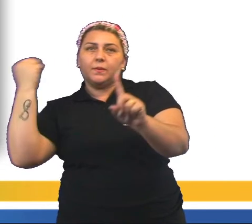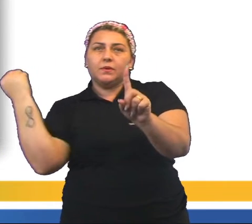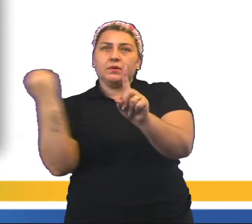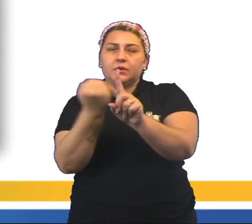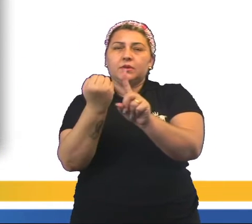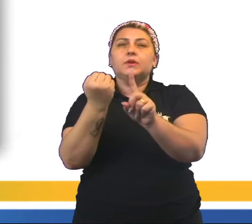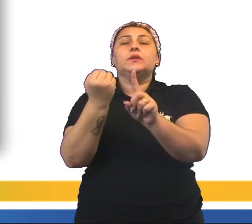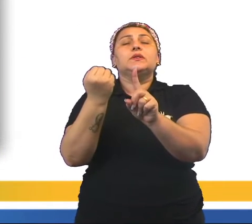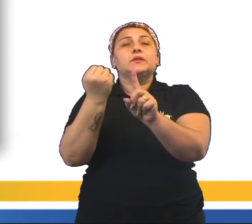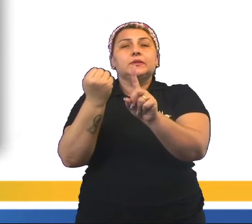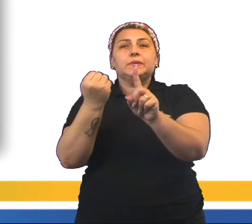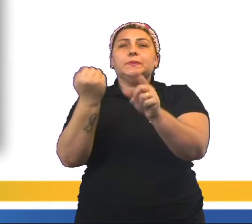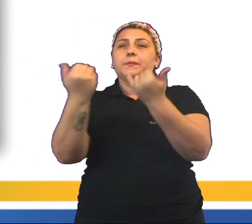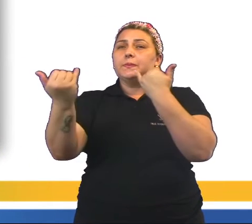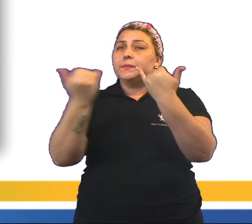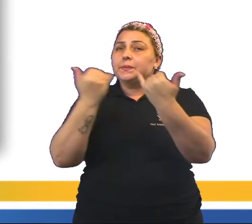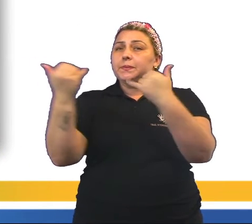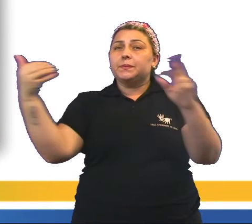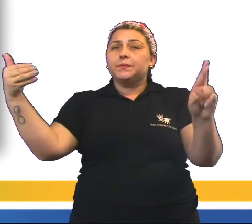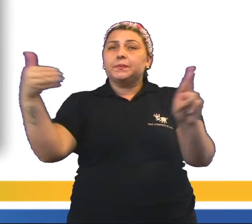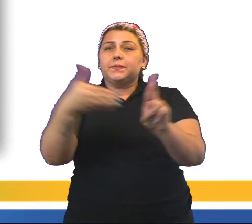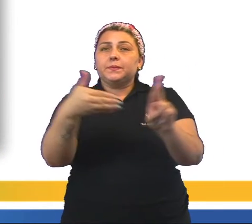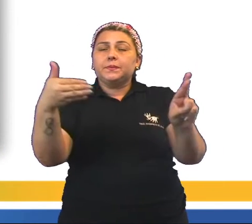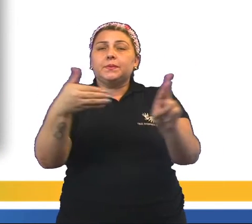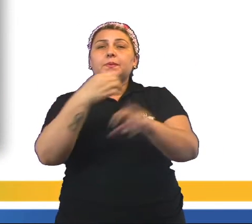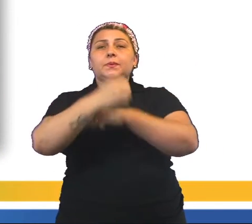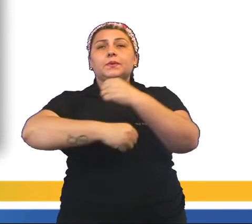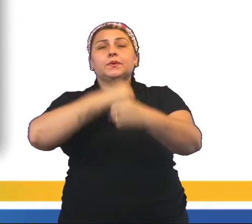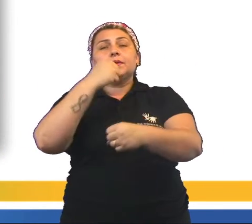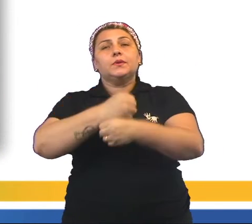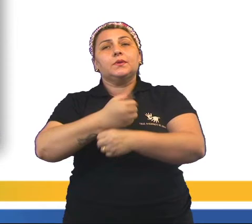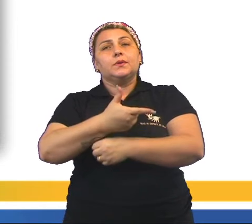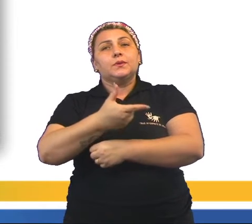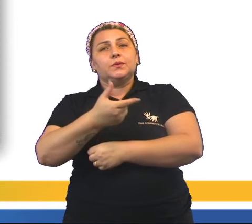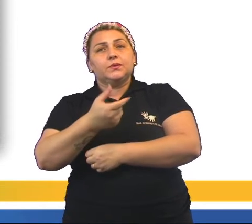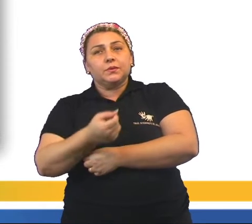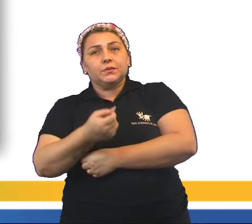feminicídios. Esses dados eles são referentes ao ano de